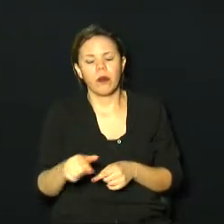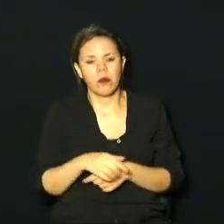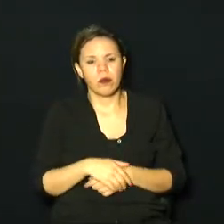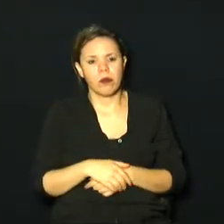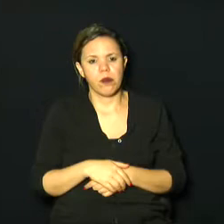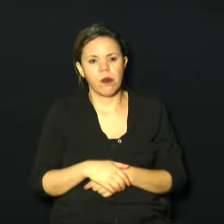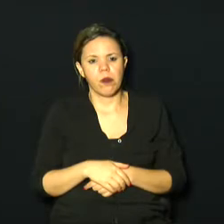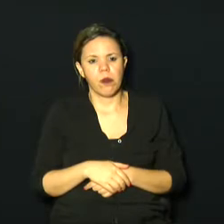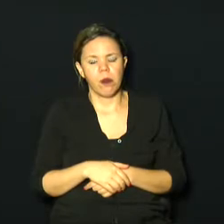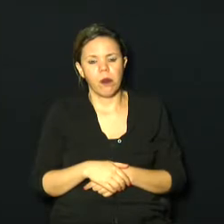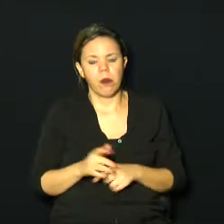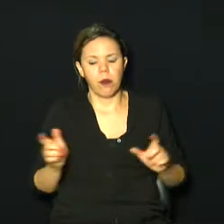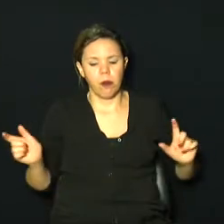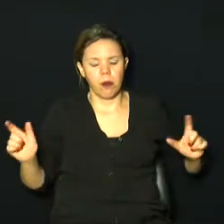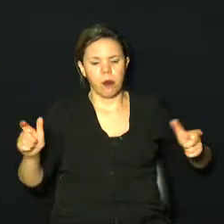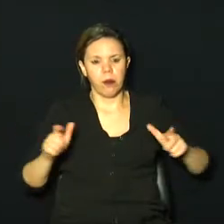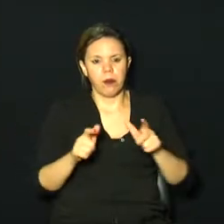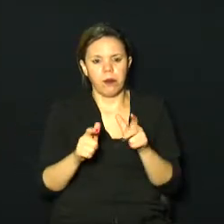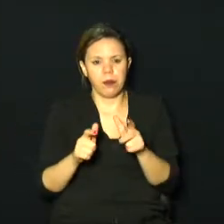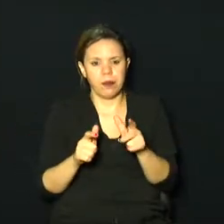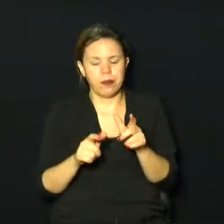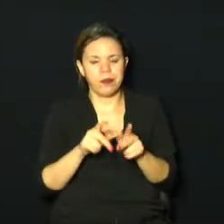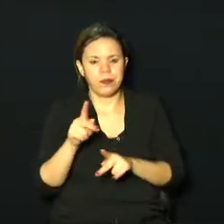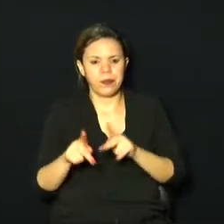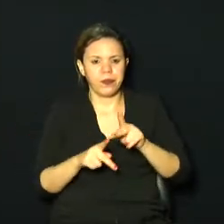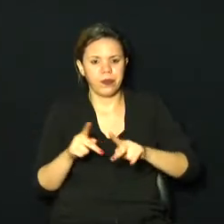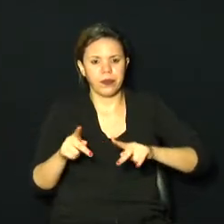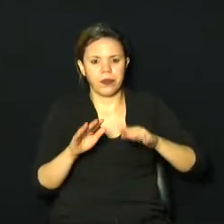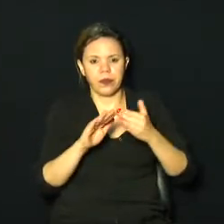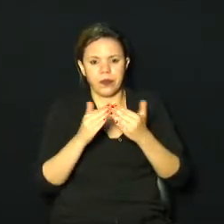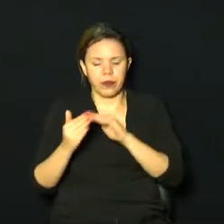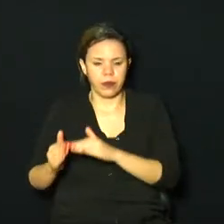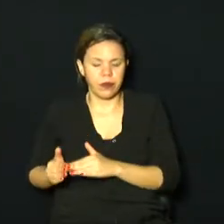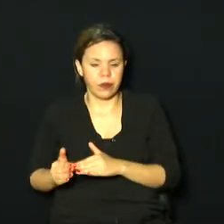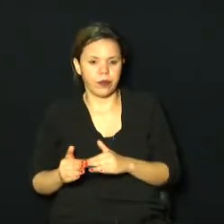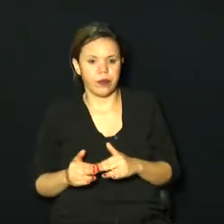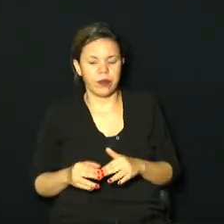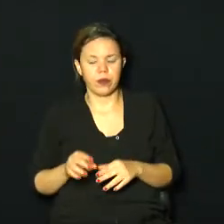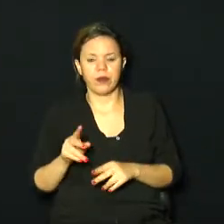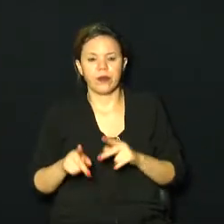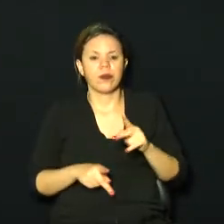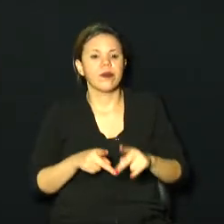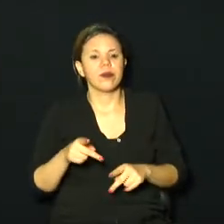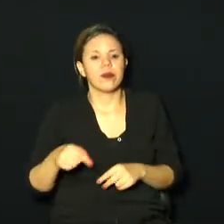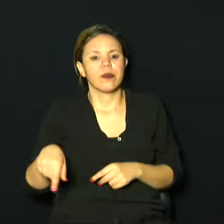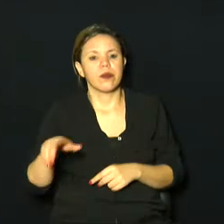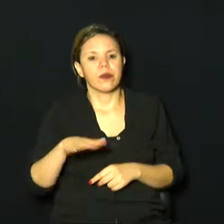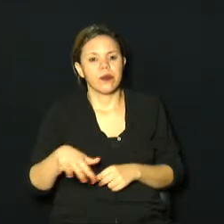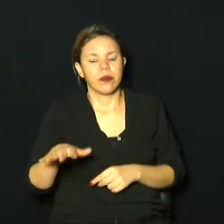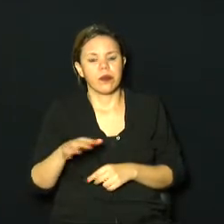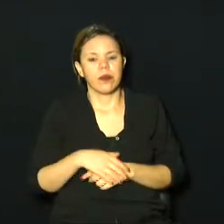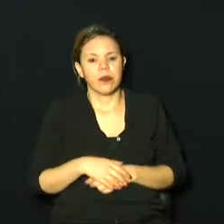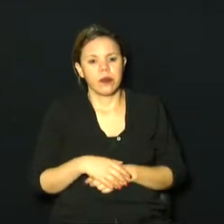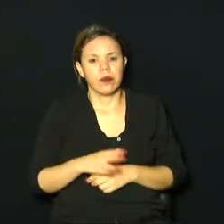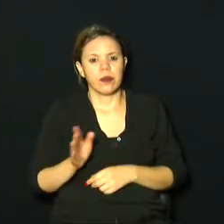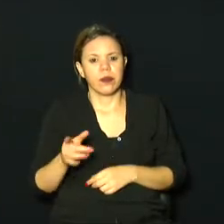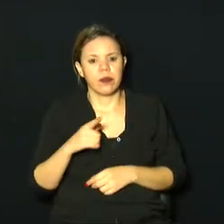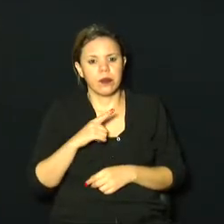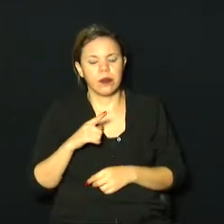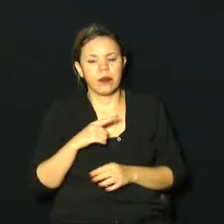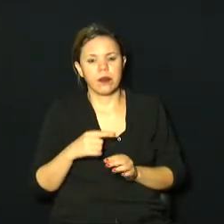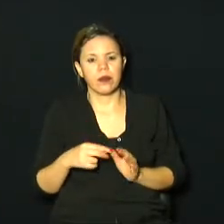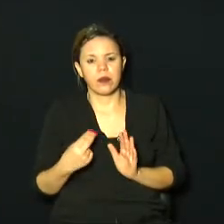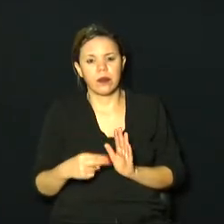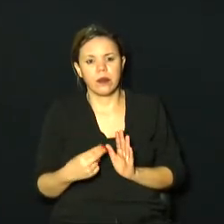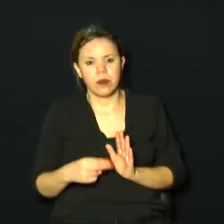a minoria da comunidade. Essa minoria são aquelas pessoas que apresentam com seu